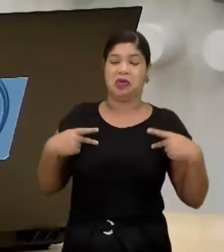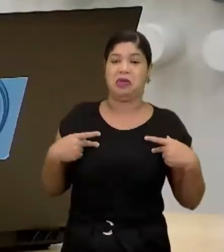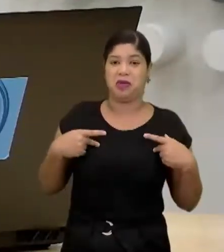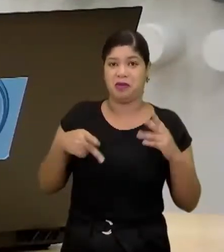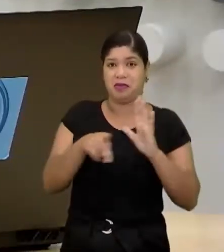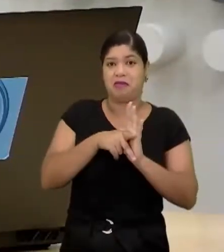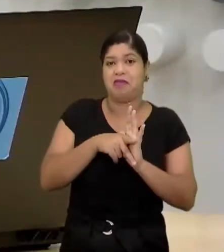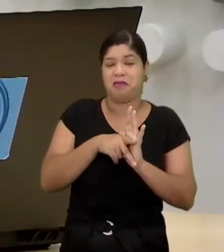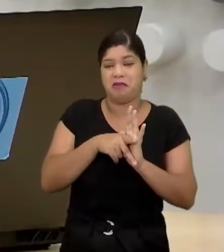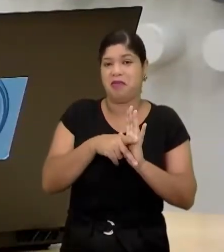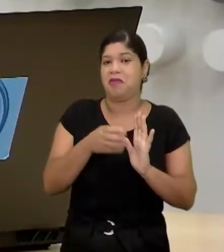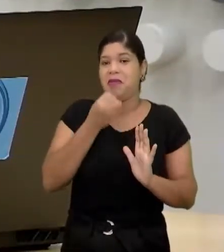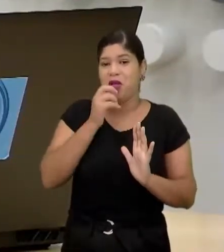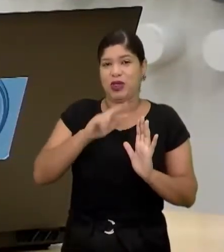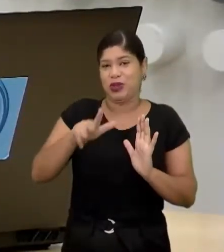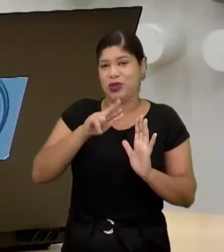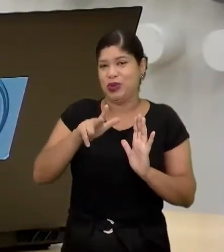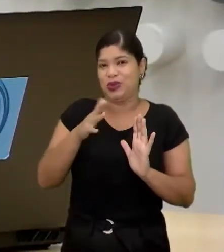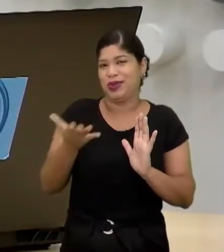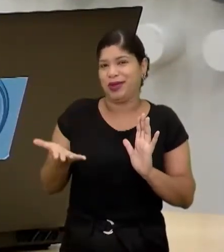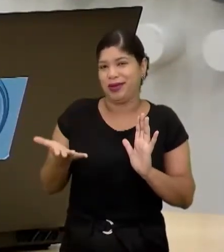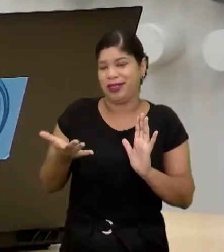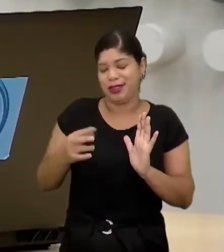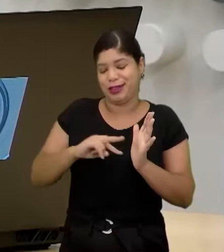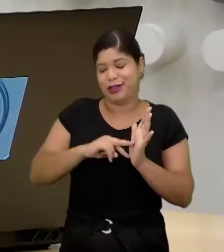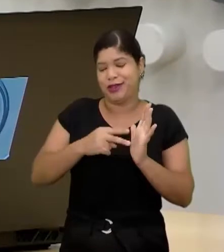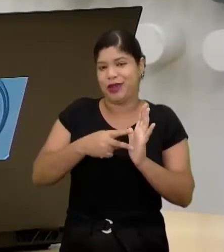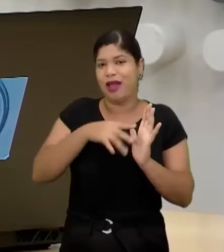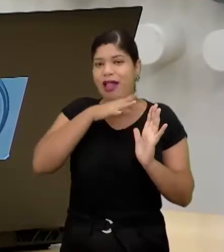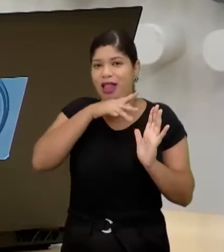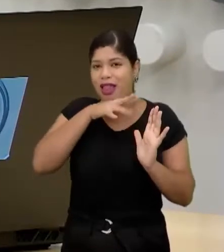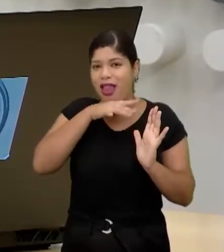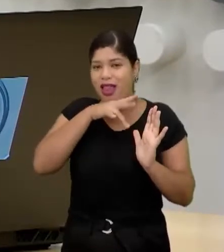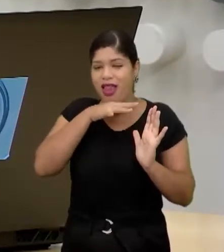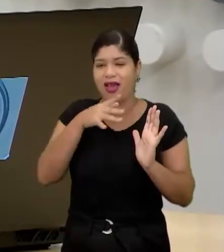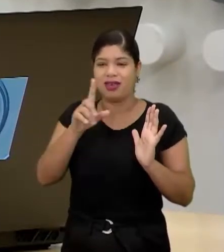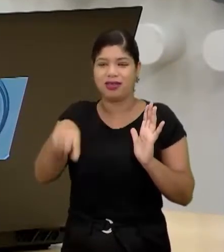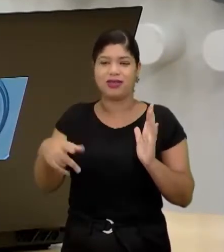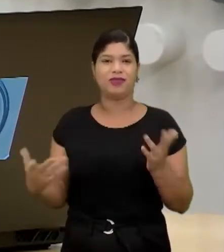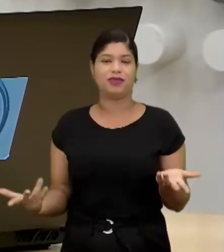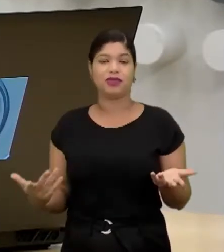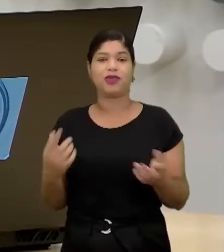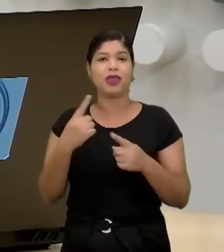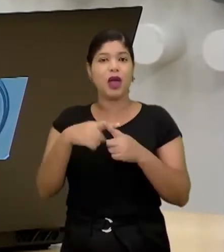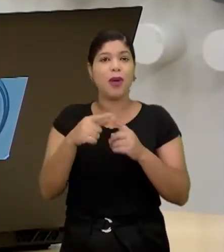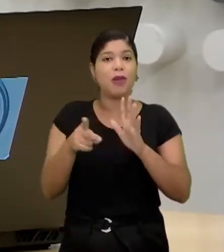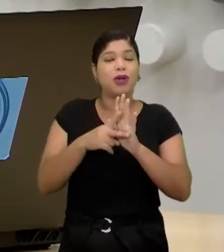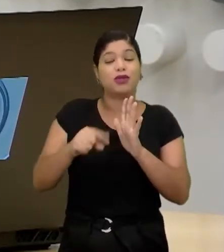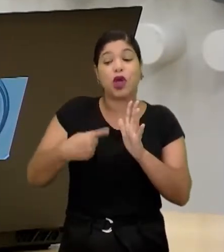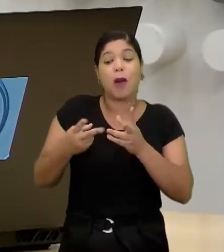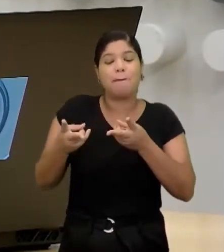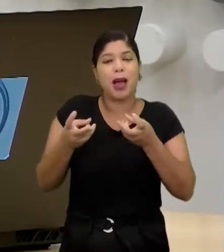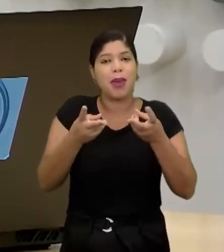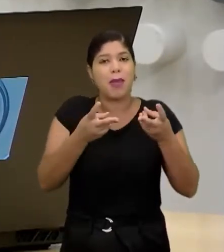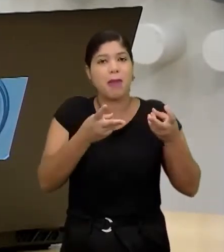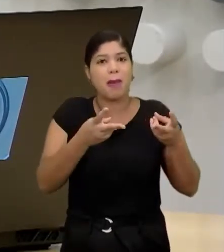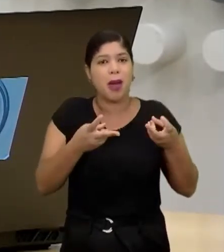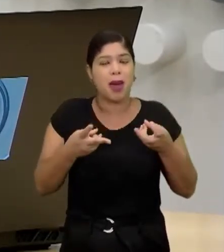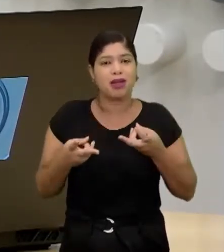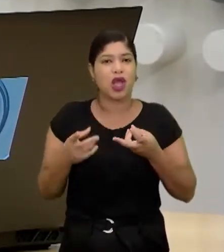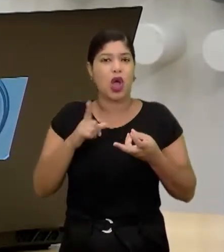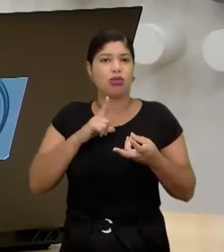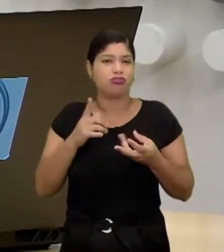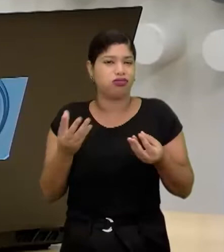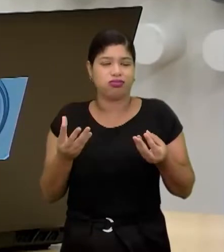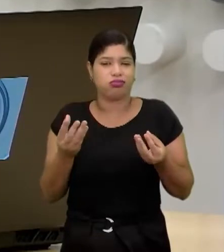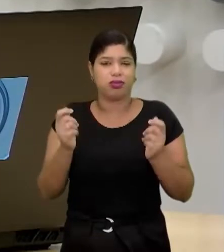não é não é uma coisa muito boa né não é muito benéfica porque essa pessoa diz assim a gente meio